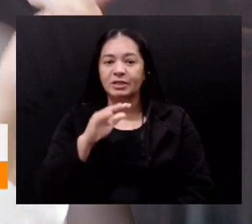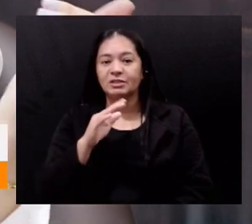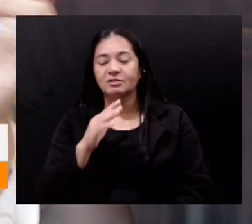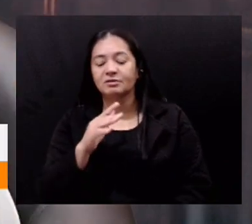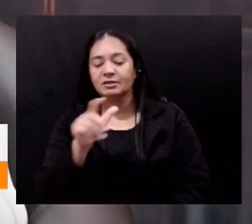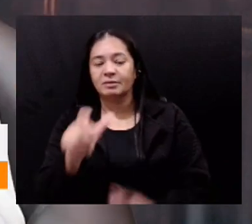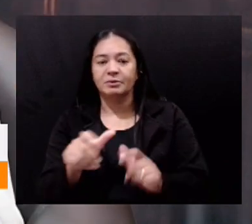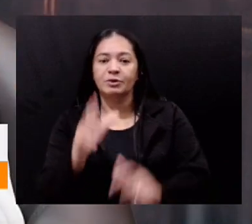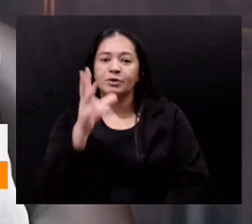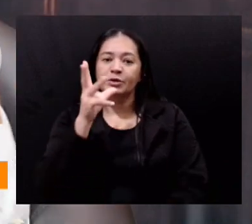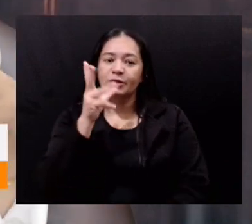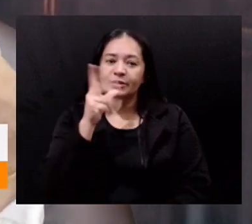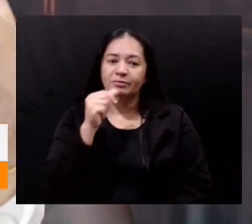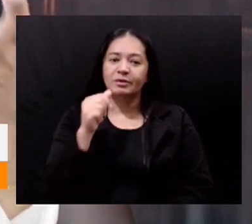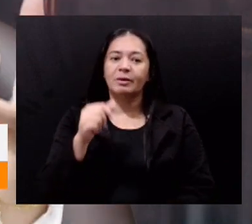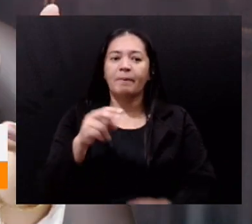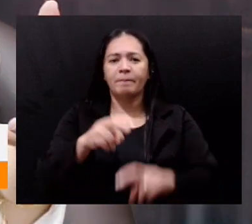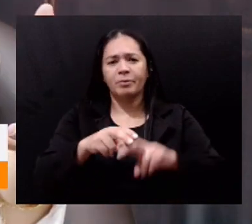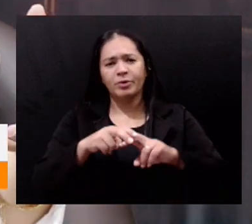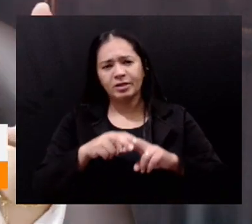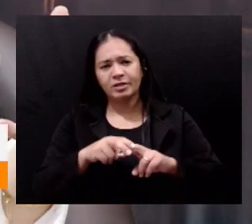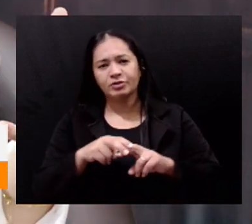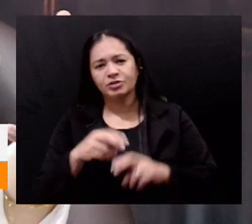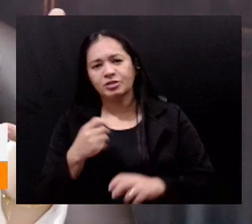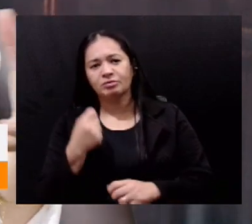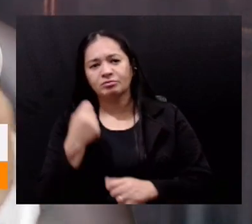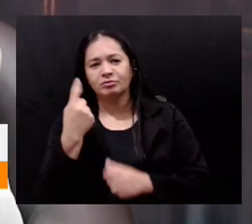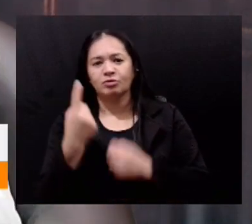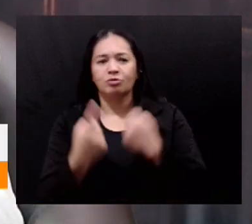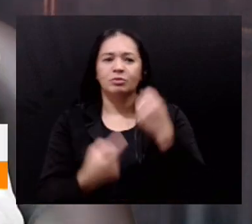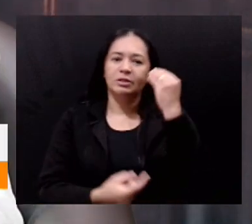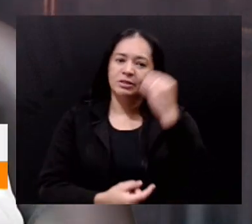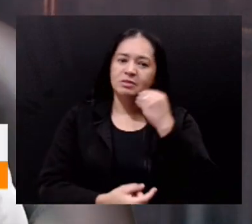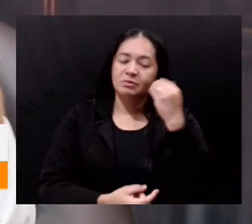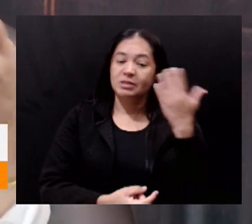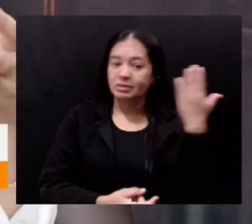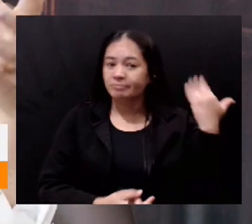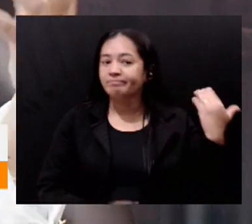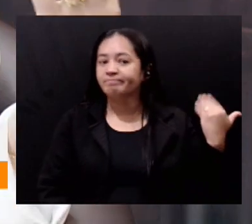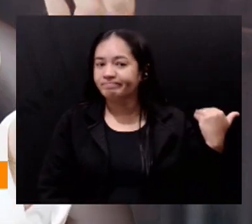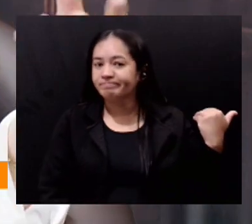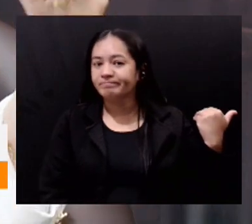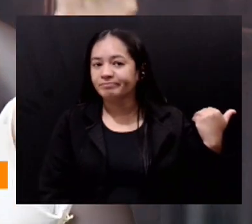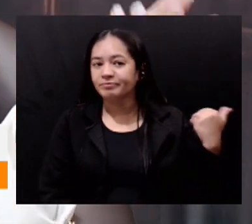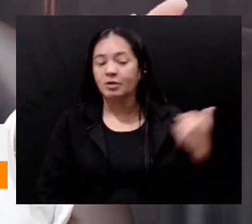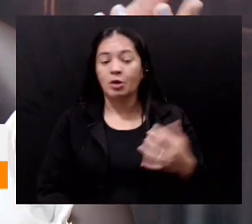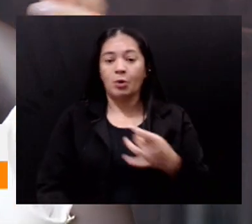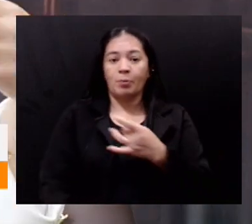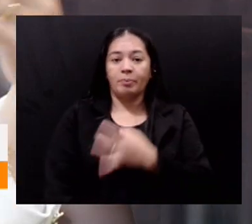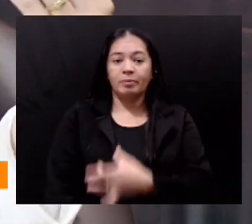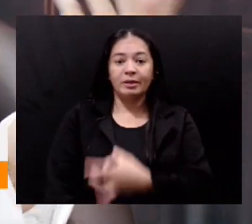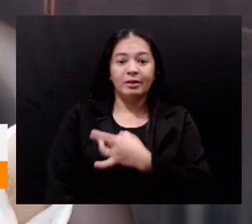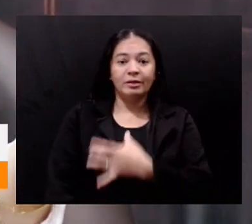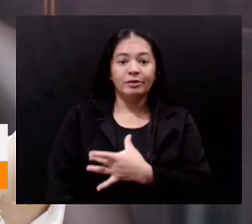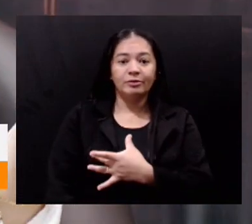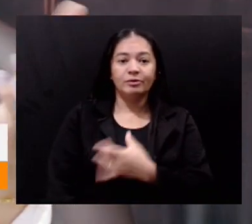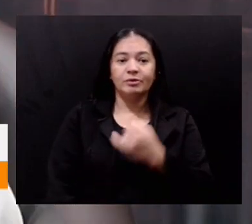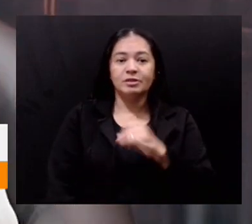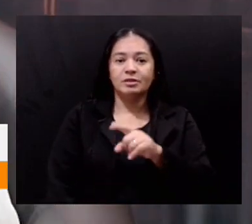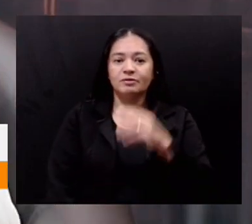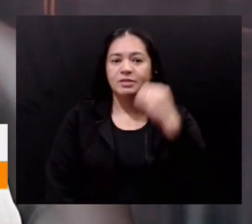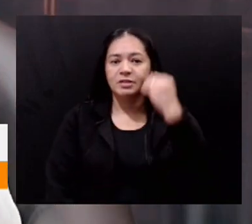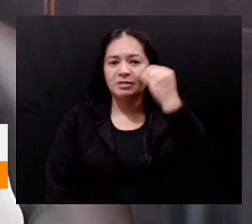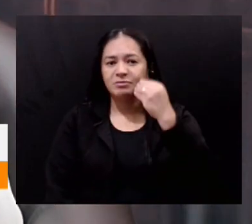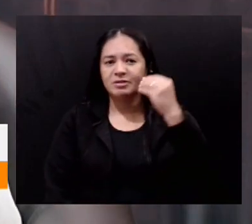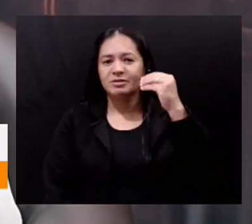por conta de, muitas vezes, experiências anteriores, né, Por medo. por medo. Então, se você teve boas experiências